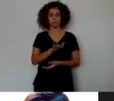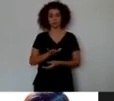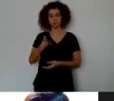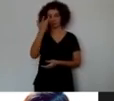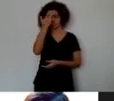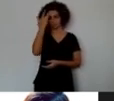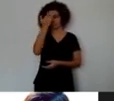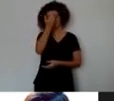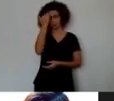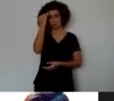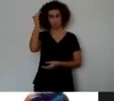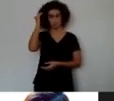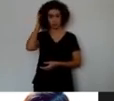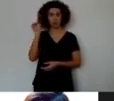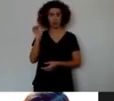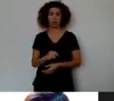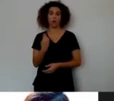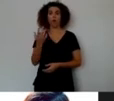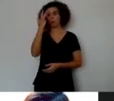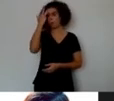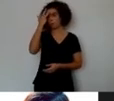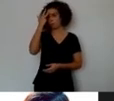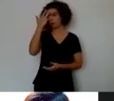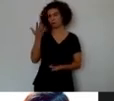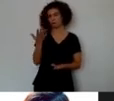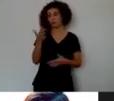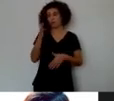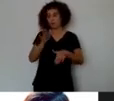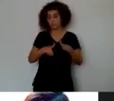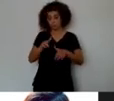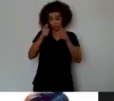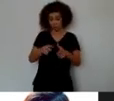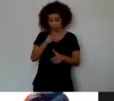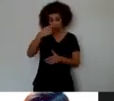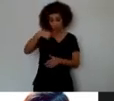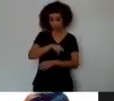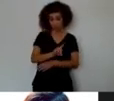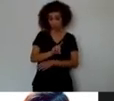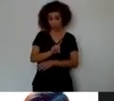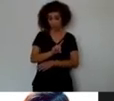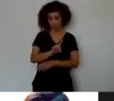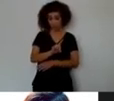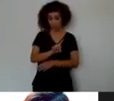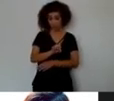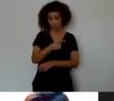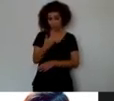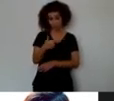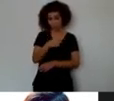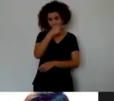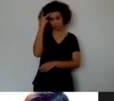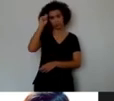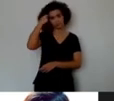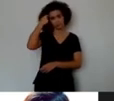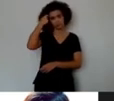umbanda. Eu te garanto que, dependendo do local que você for, você não vai encontrar pessoas negras.